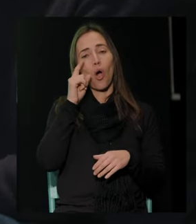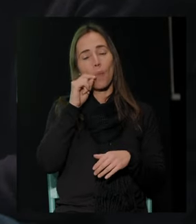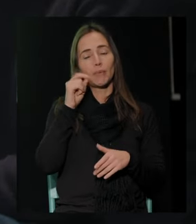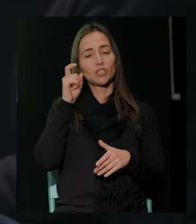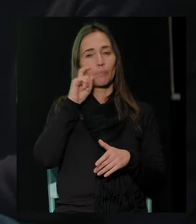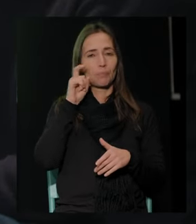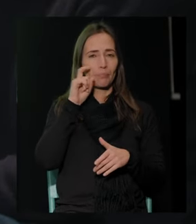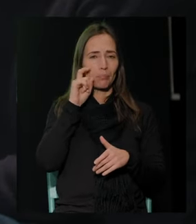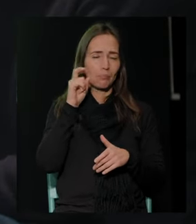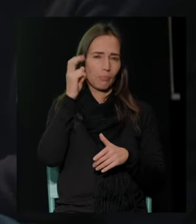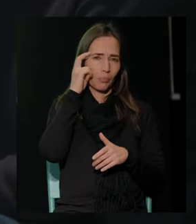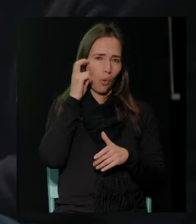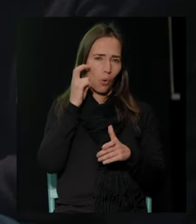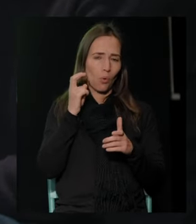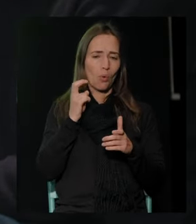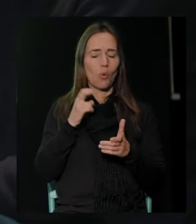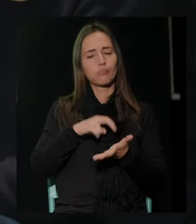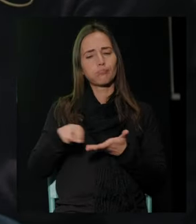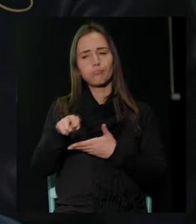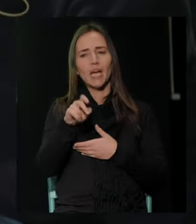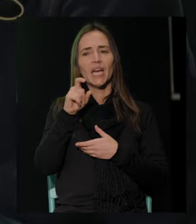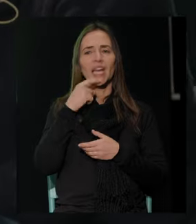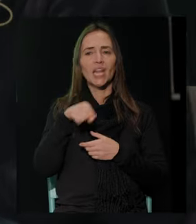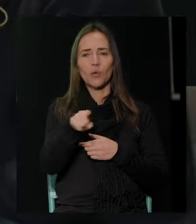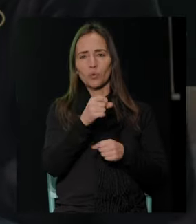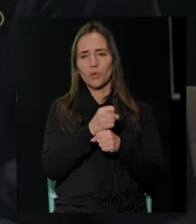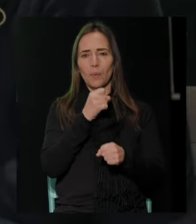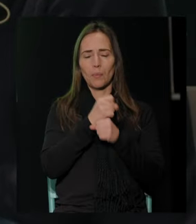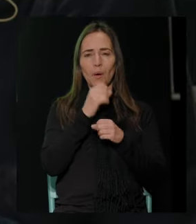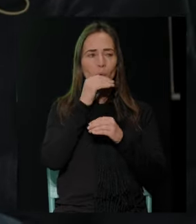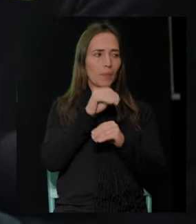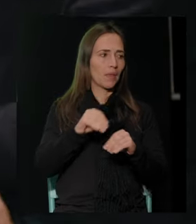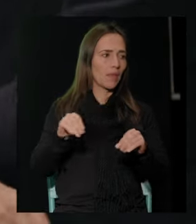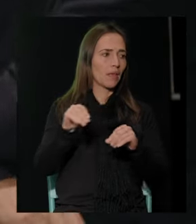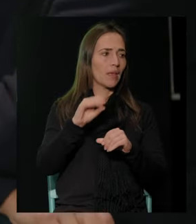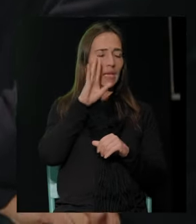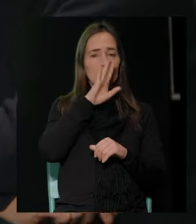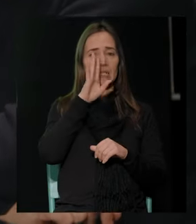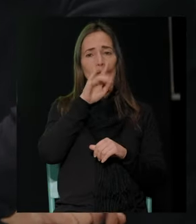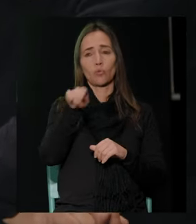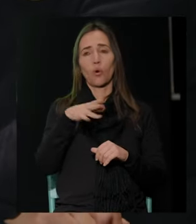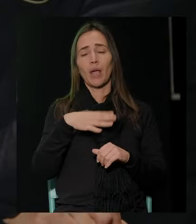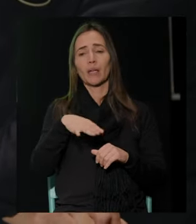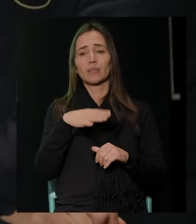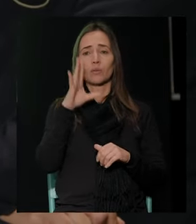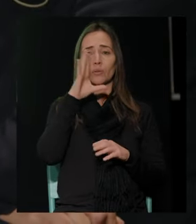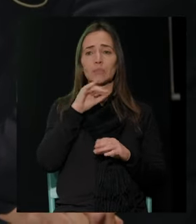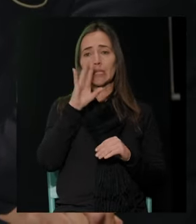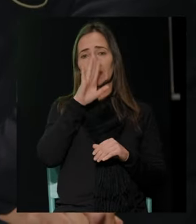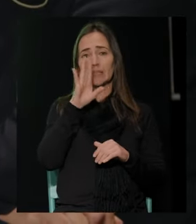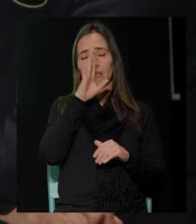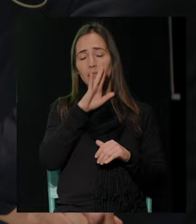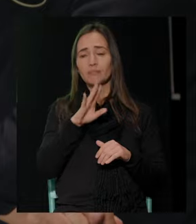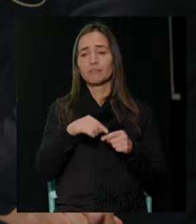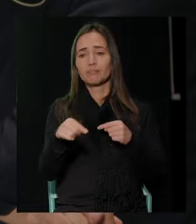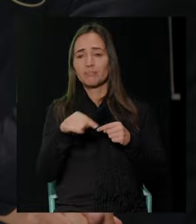biólogos que andam e também. Trabalham nas áreas úmidas, né? Nos Sim, e rios. se quiseres, não sei se é adotar uma faixa do